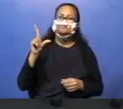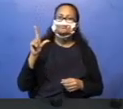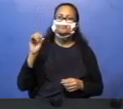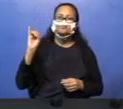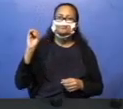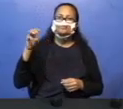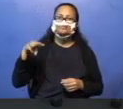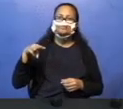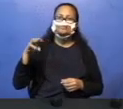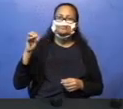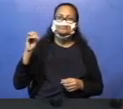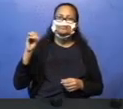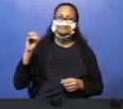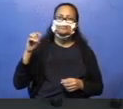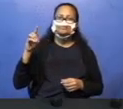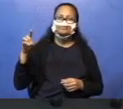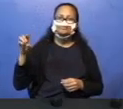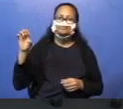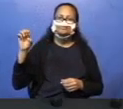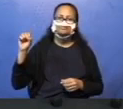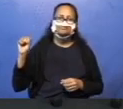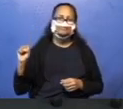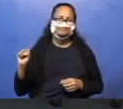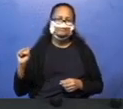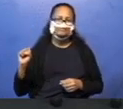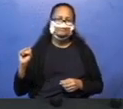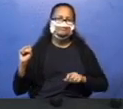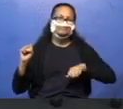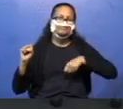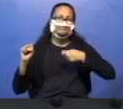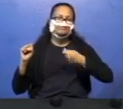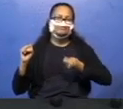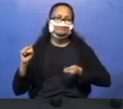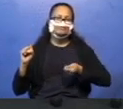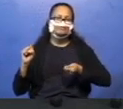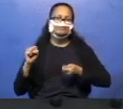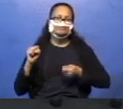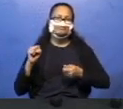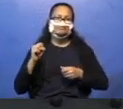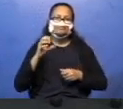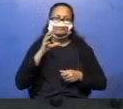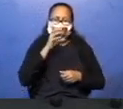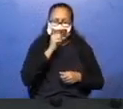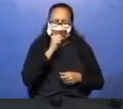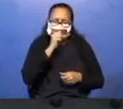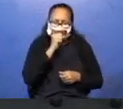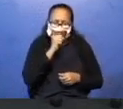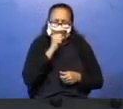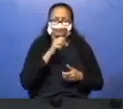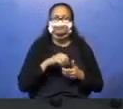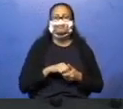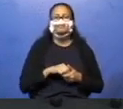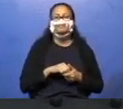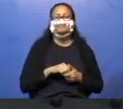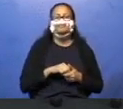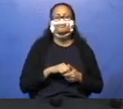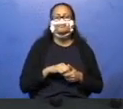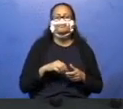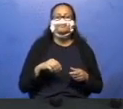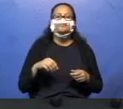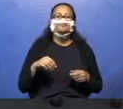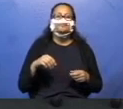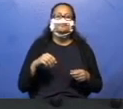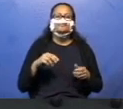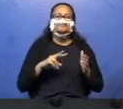lá pro nariz. Ões. Se eu não coloco o tio, olha que estranho que fica. Limaô